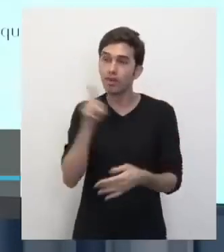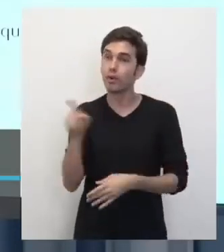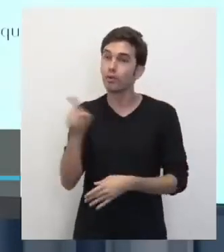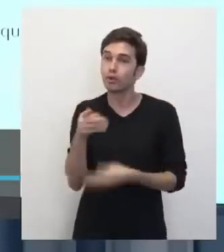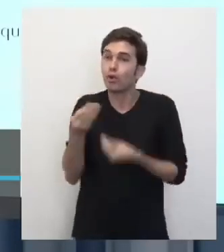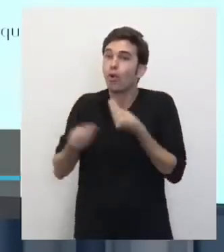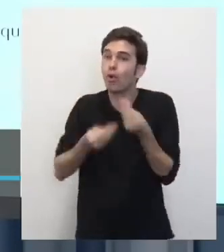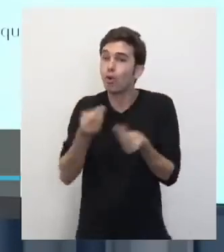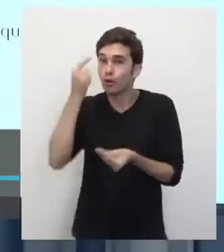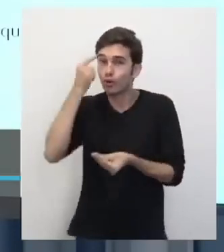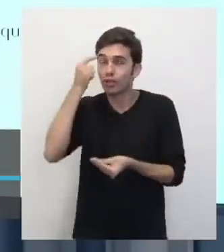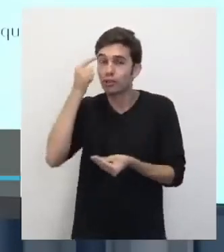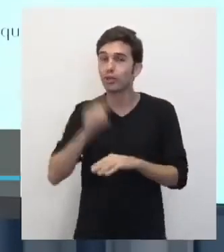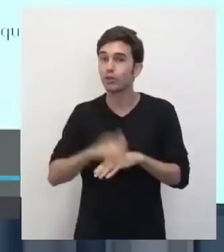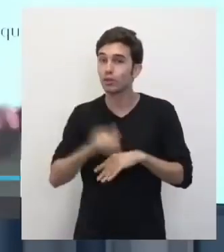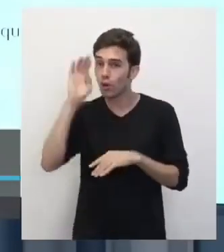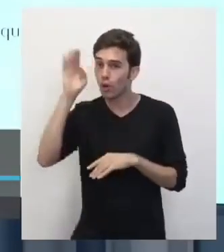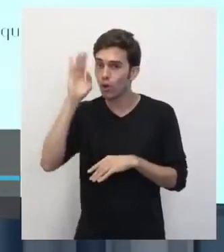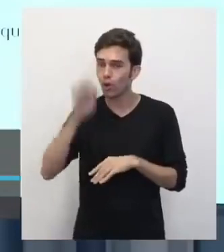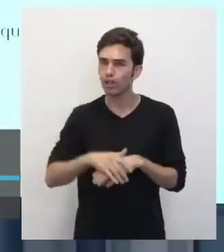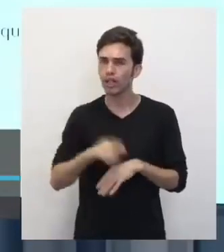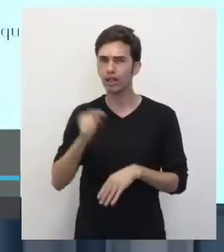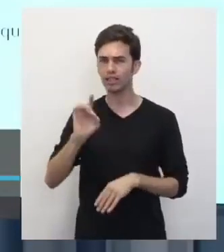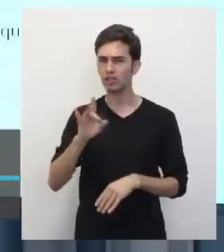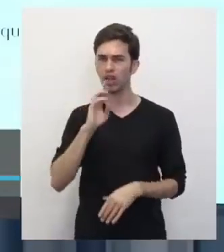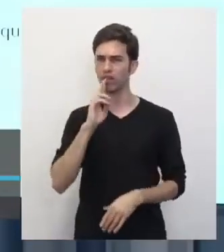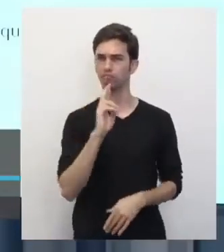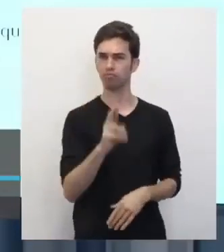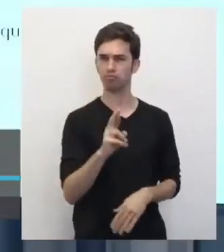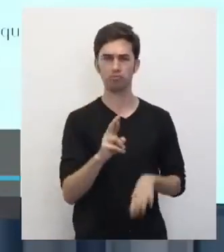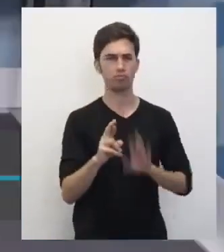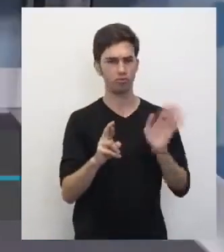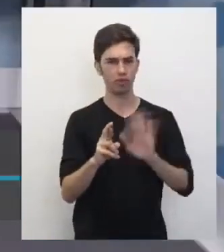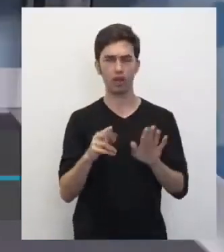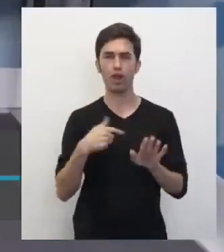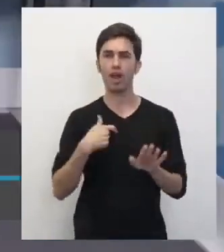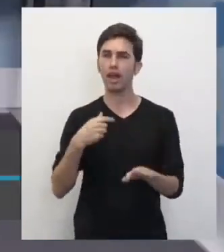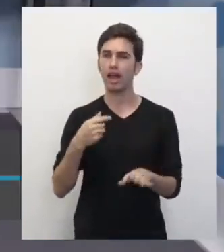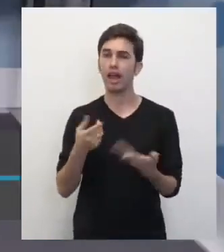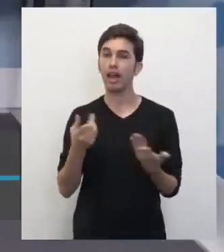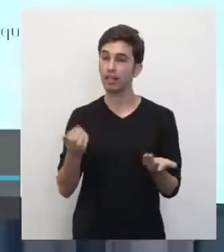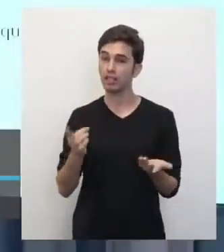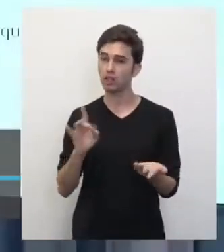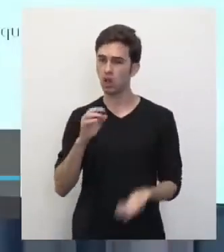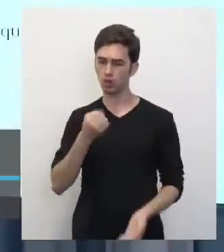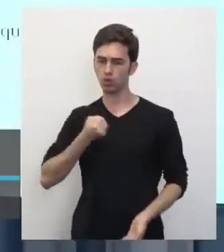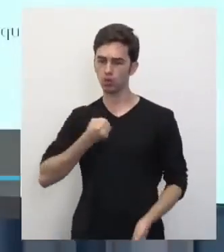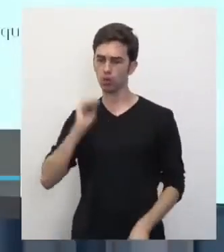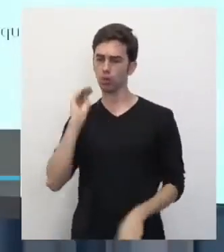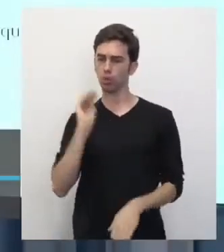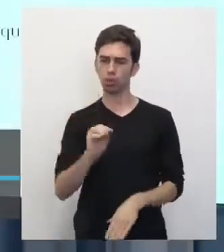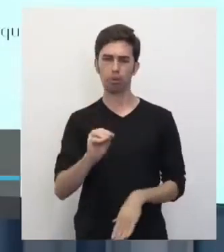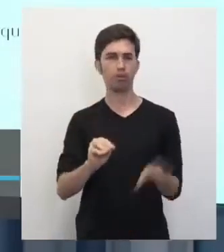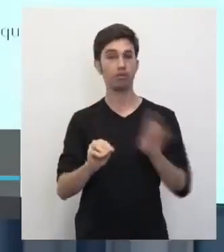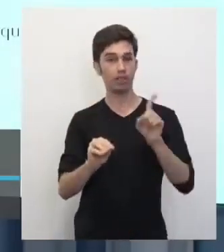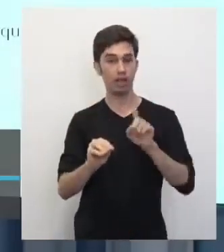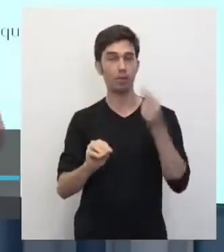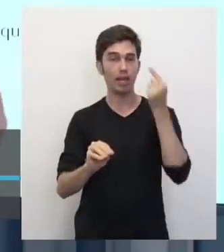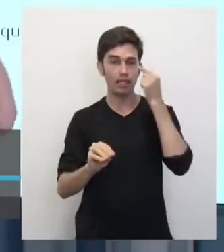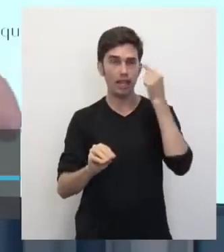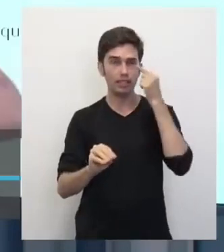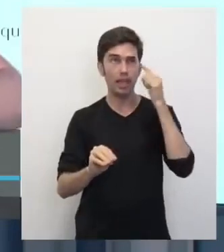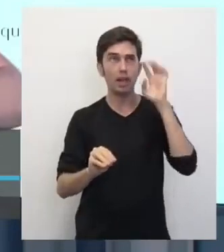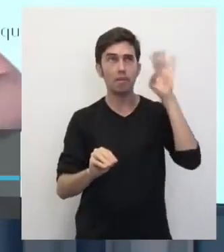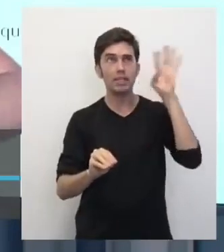que foi a sua ideia. Então a ideia não é só responder o exercício, né, Osmar? Não. A ideia não é só colocar os números, mas tentem colocar a ideia, assim, ó,